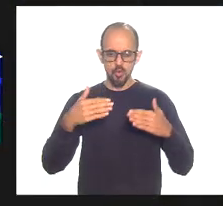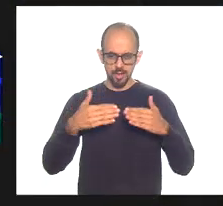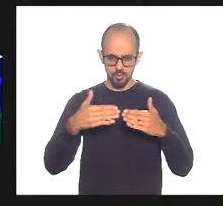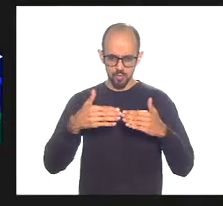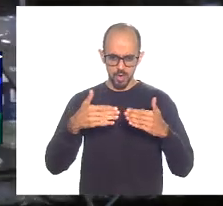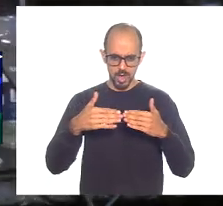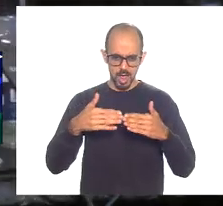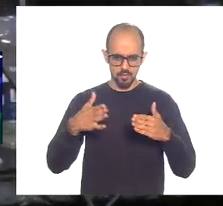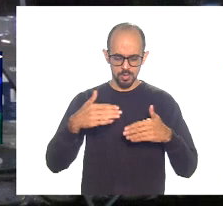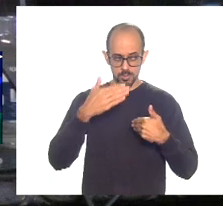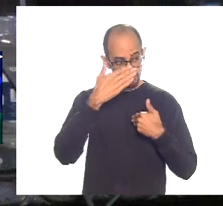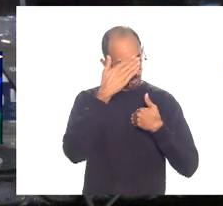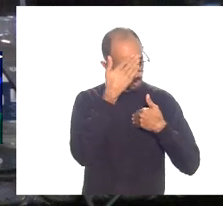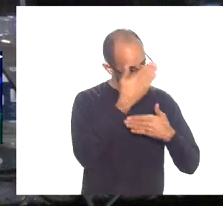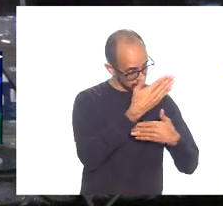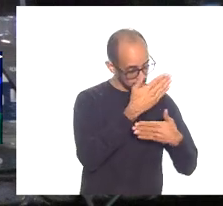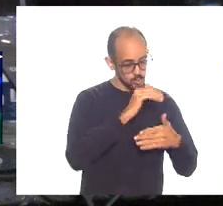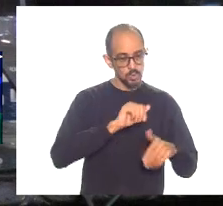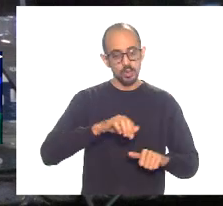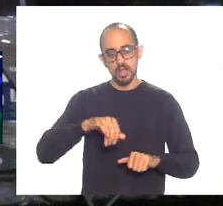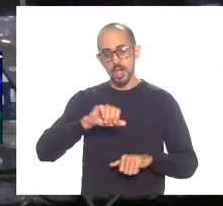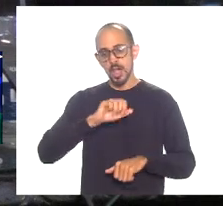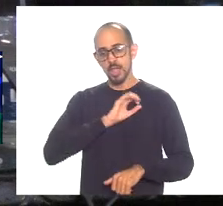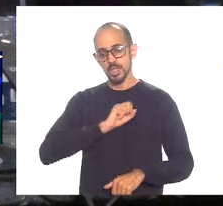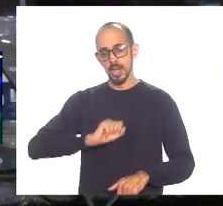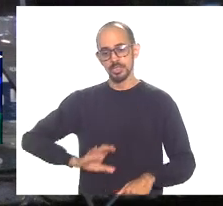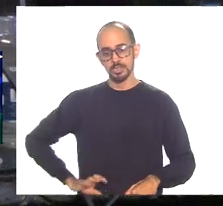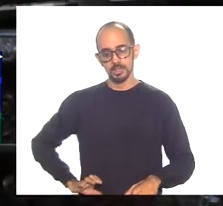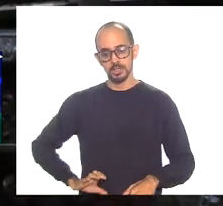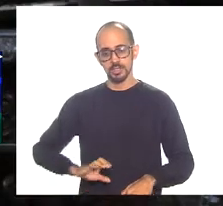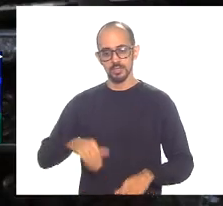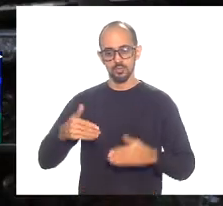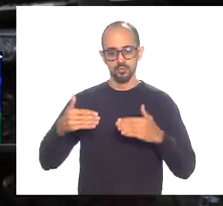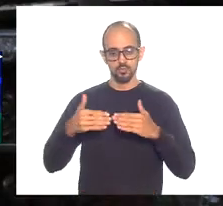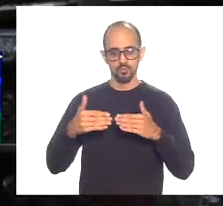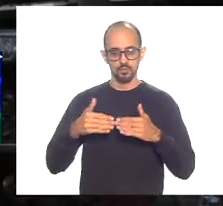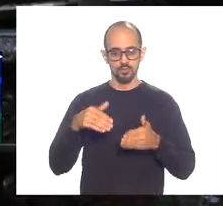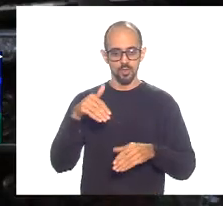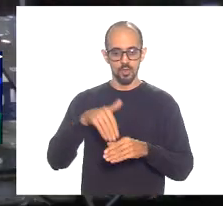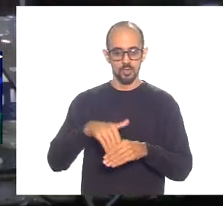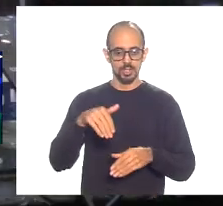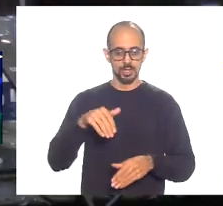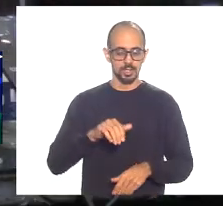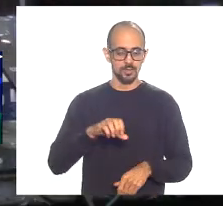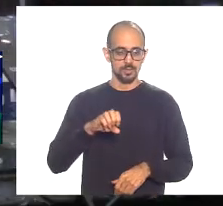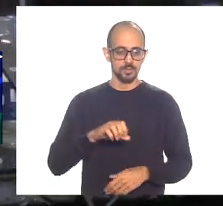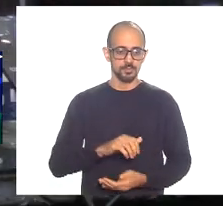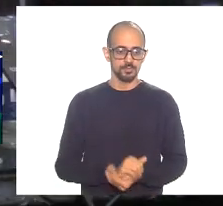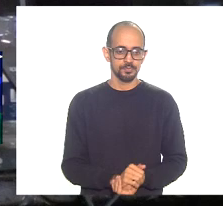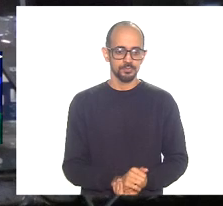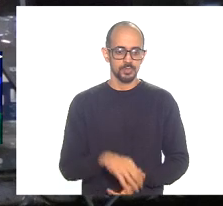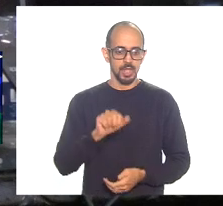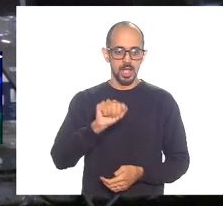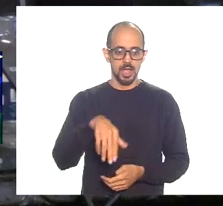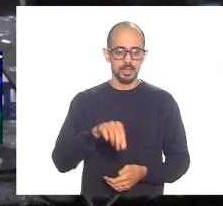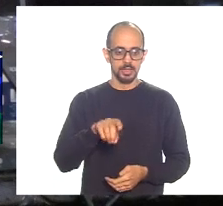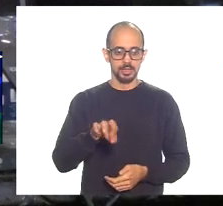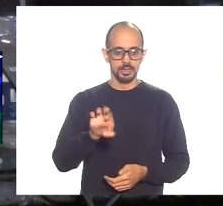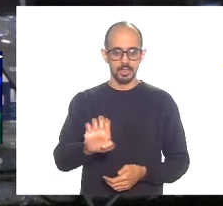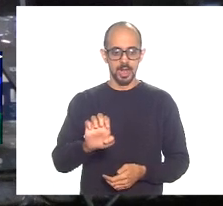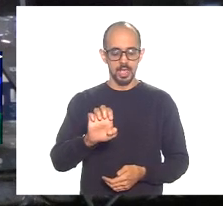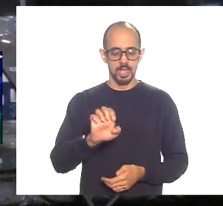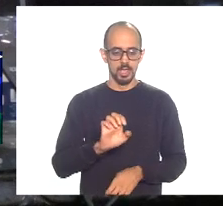Caju Obrigada Deputado André Ceciliano favorável Deputado André Correia